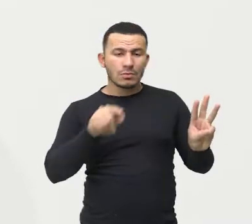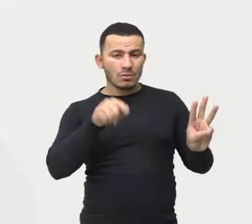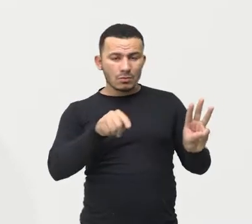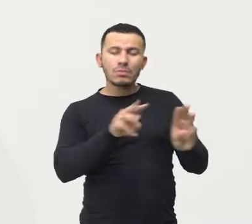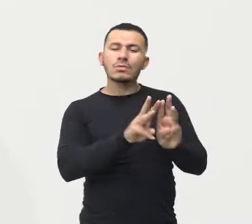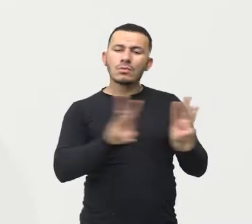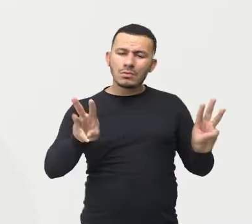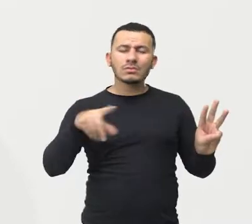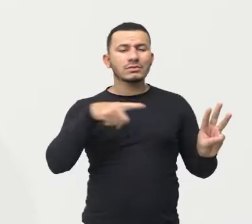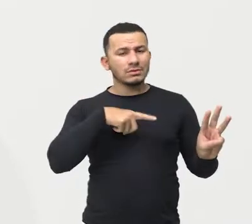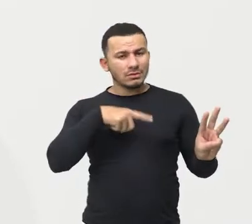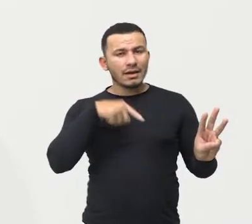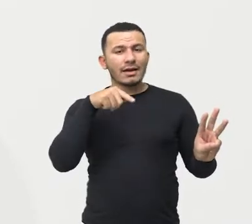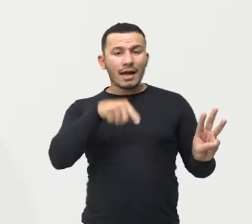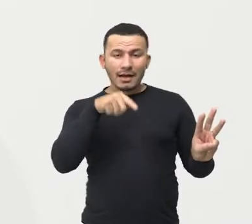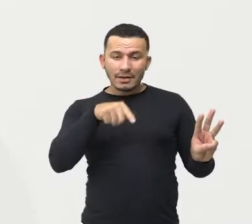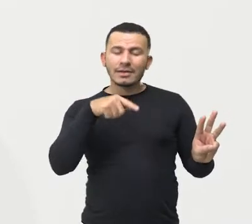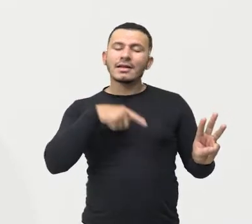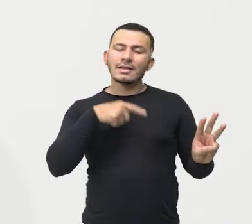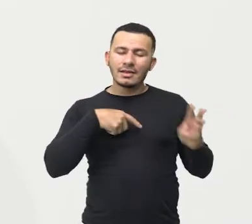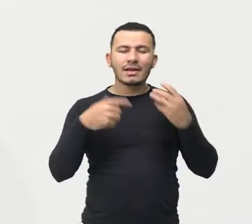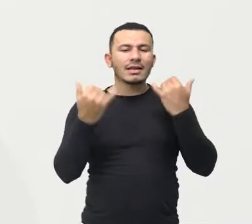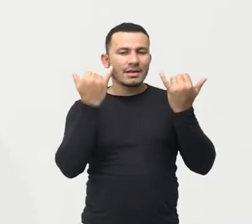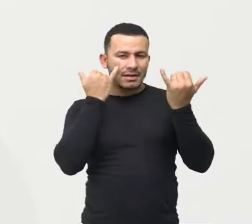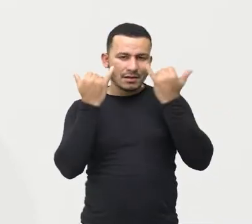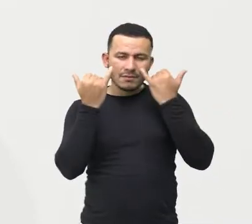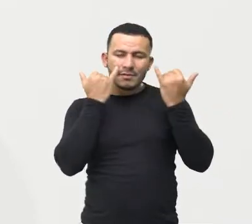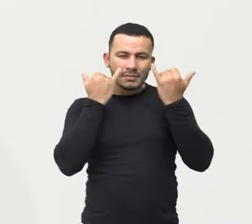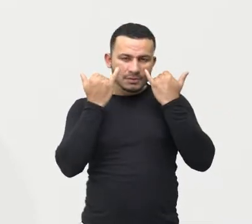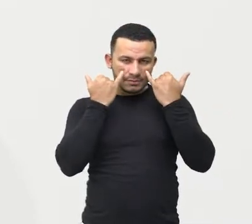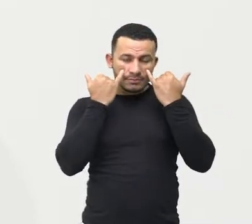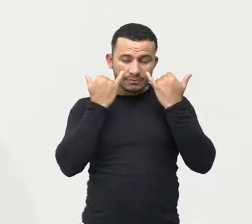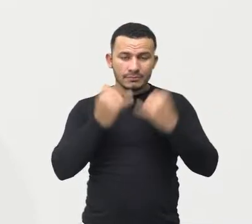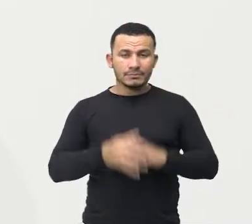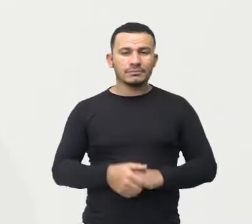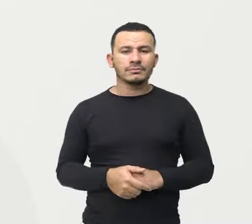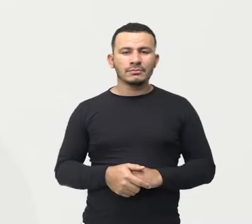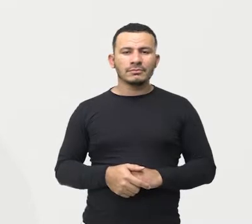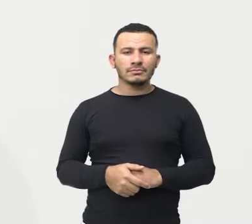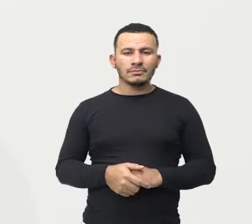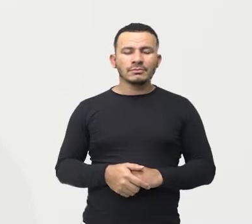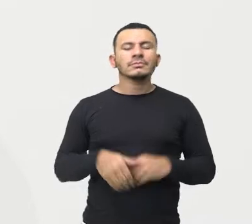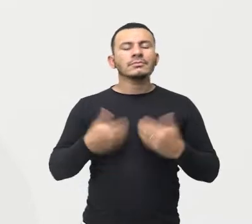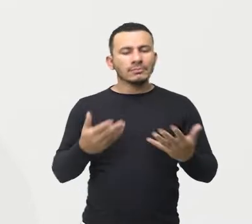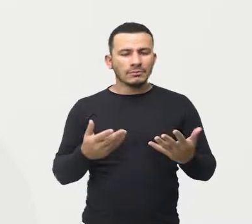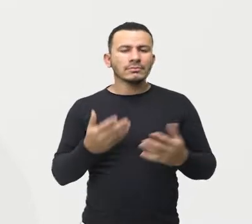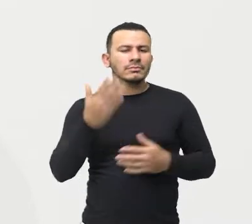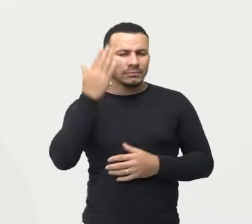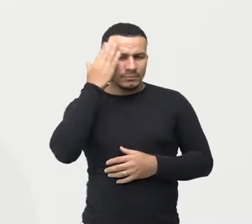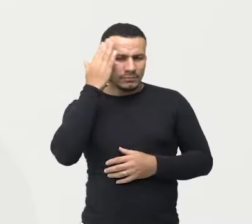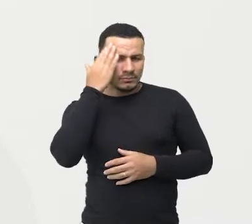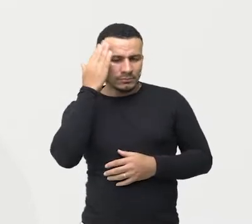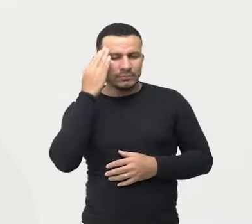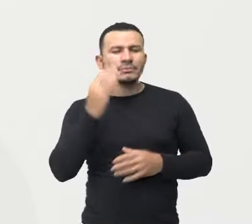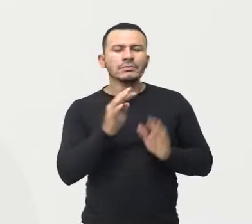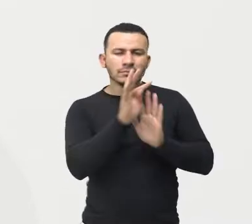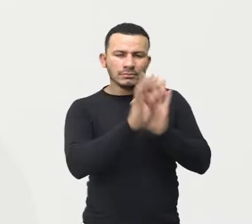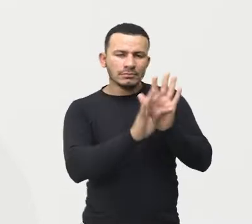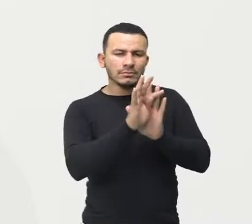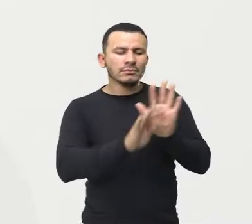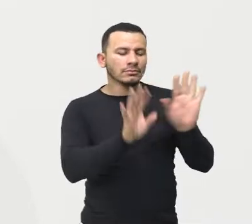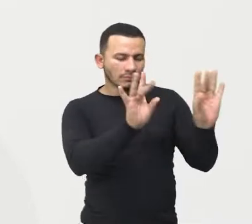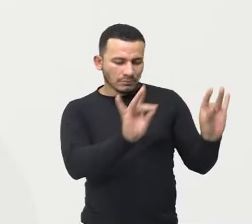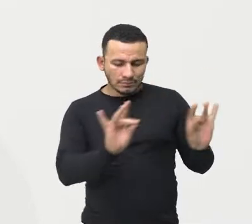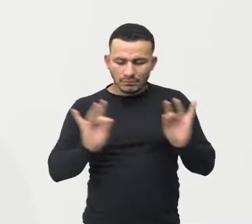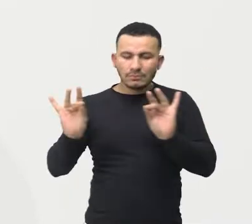site, certo? Então isso já mostra para a gente que ele foi retirado de plataformas digitais